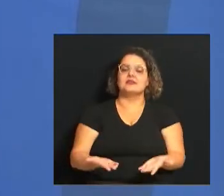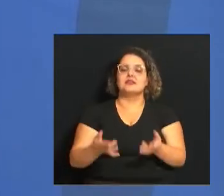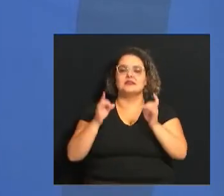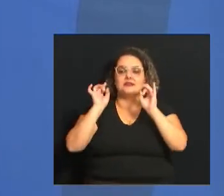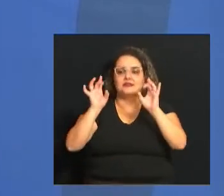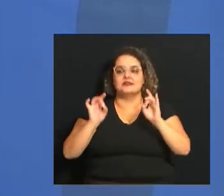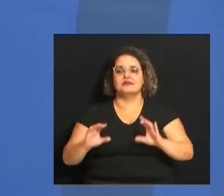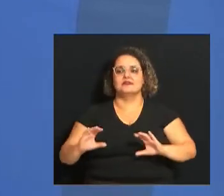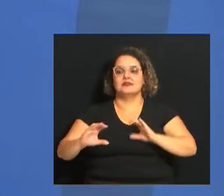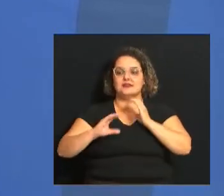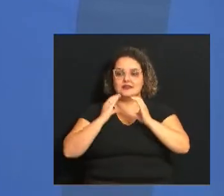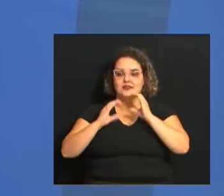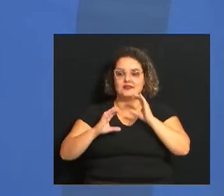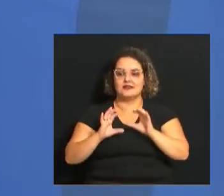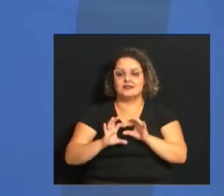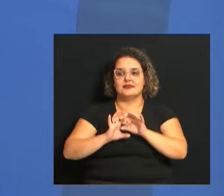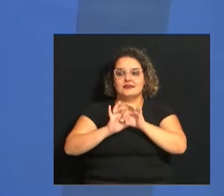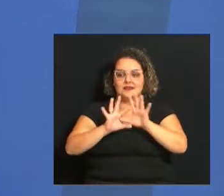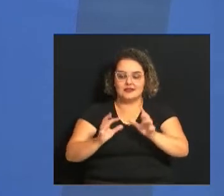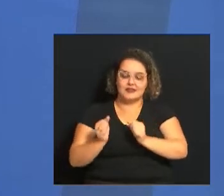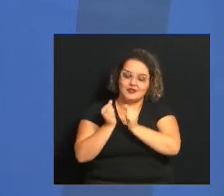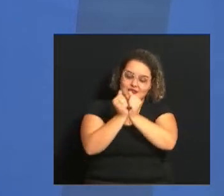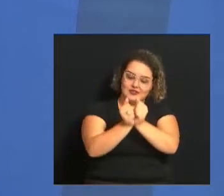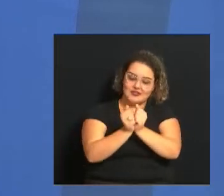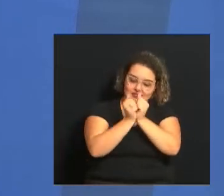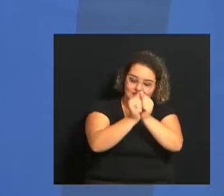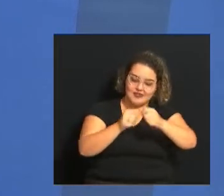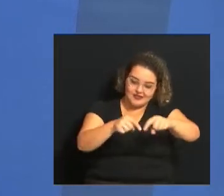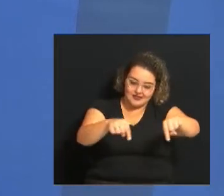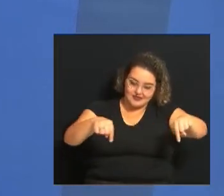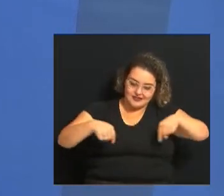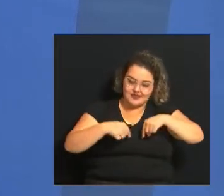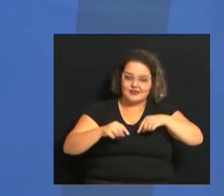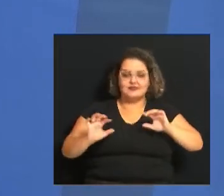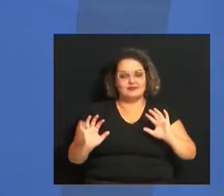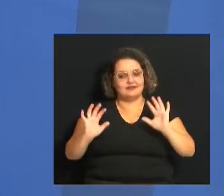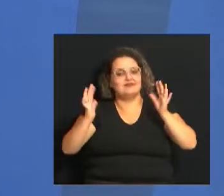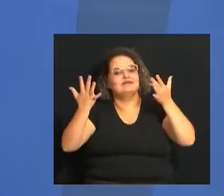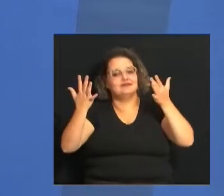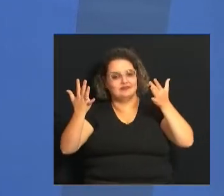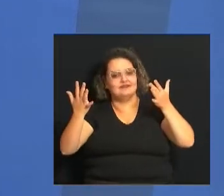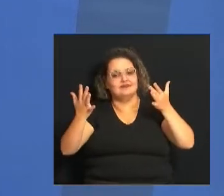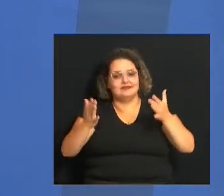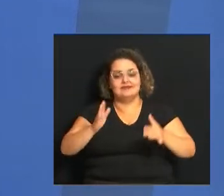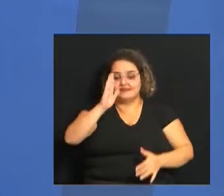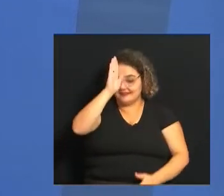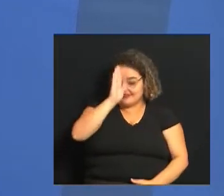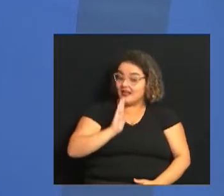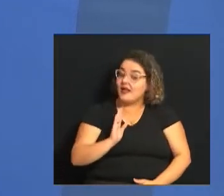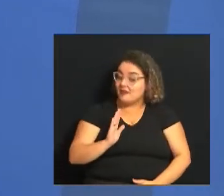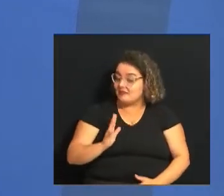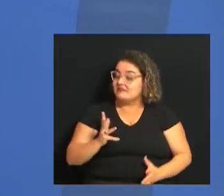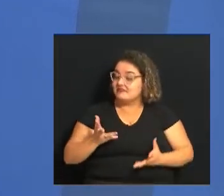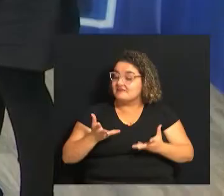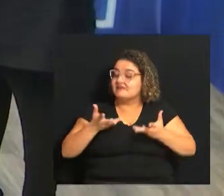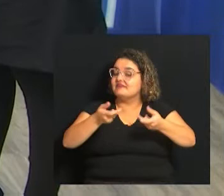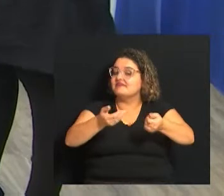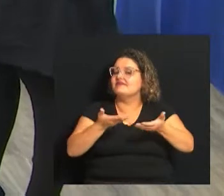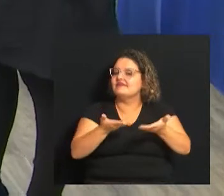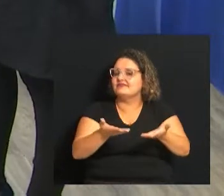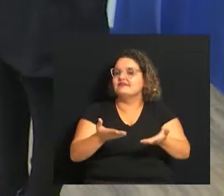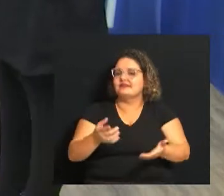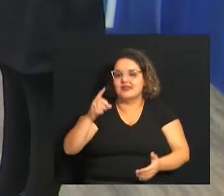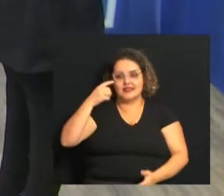canção Deixa a Senzala. Então, olha, um evento aí na faixa para você prestigiar nesta sexta-feira 13.